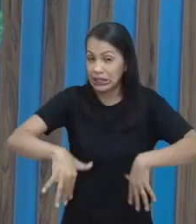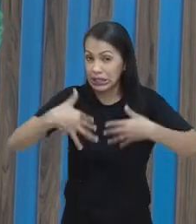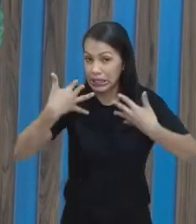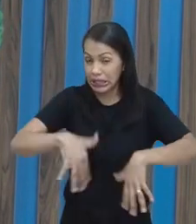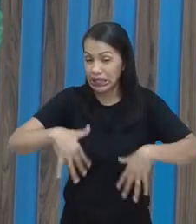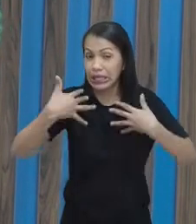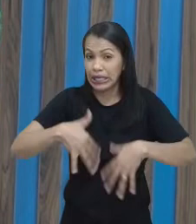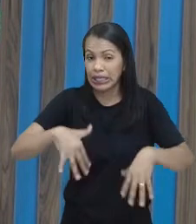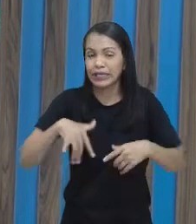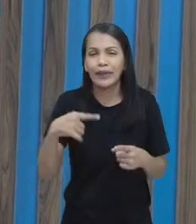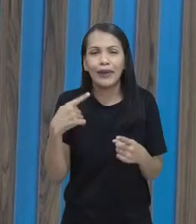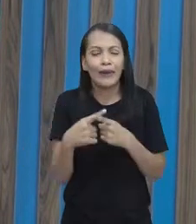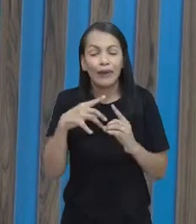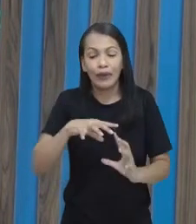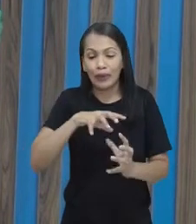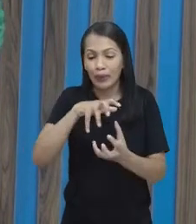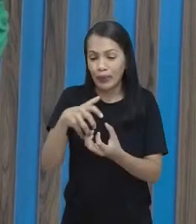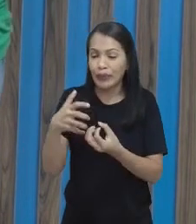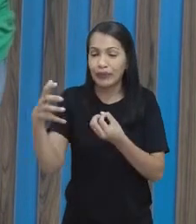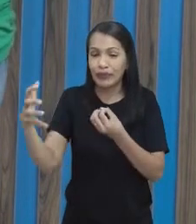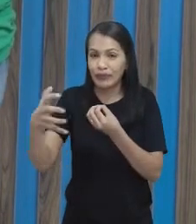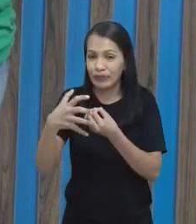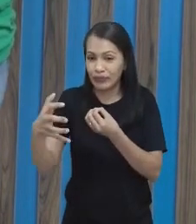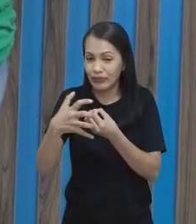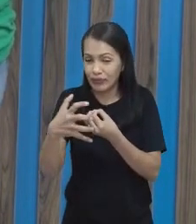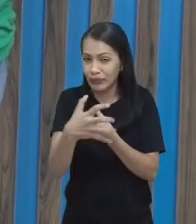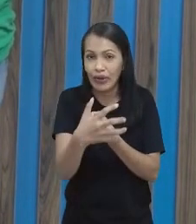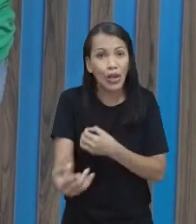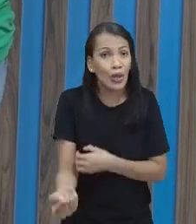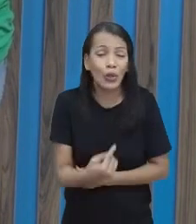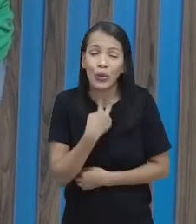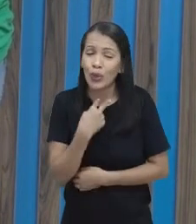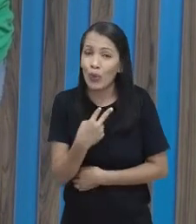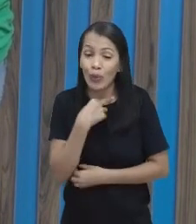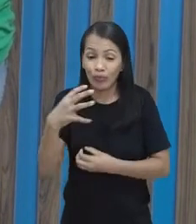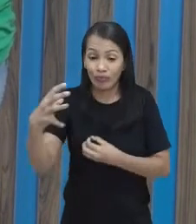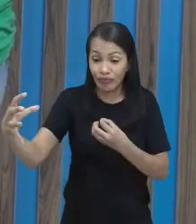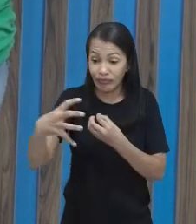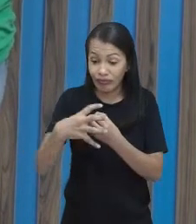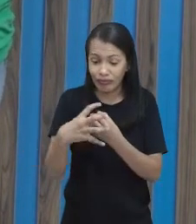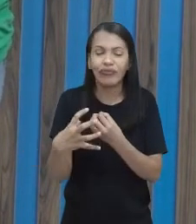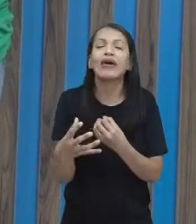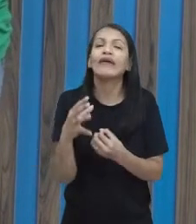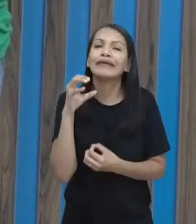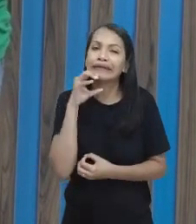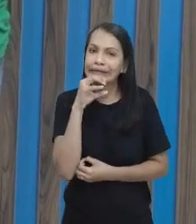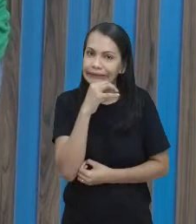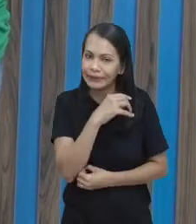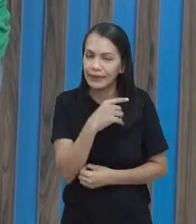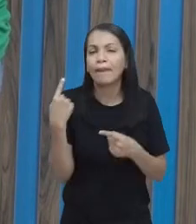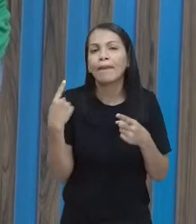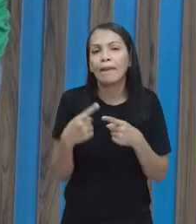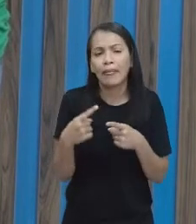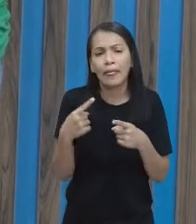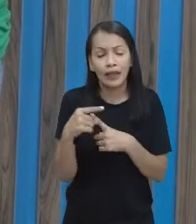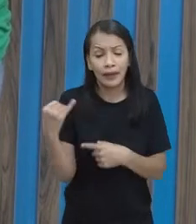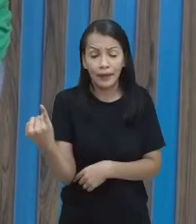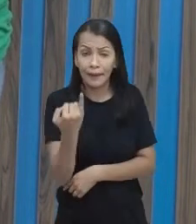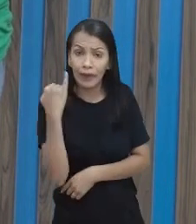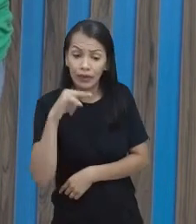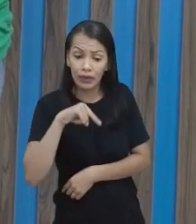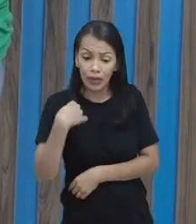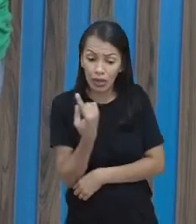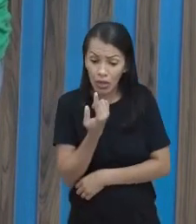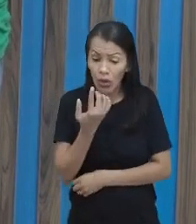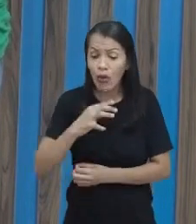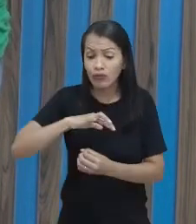planeta esquenta mais do que deveria, né? Os gases de efeito estufa, naturalmente, eles são importantes para o nosso planeta,